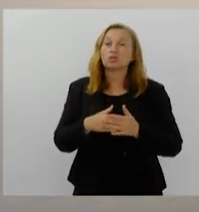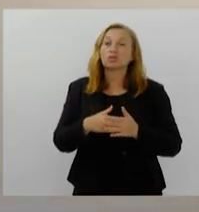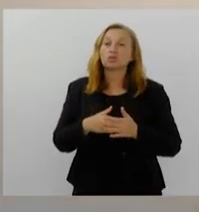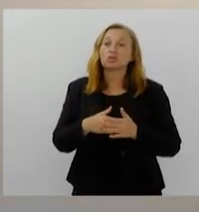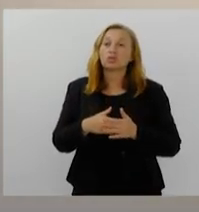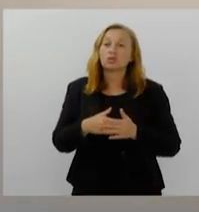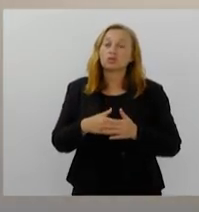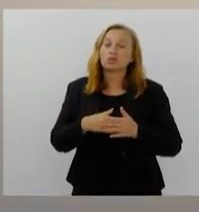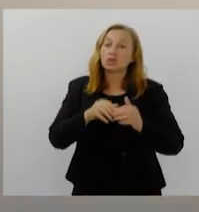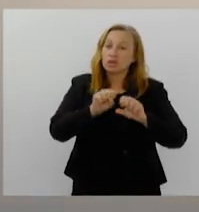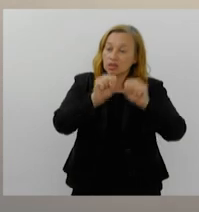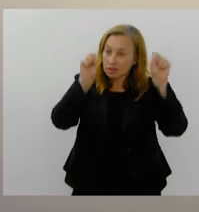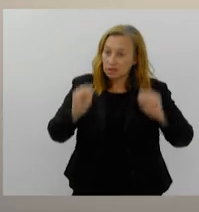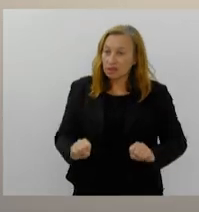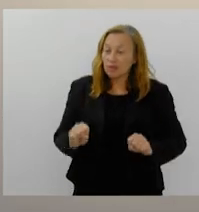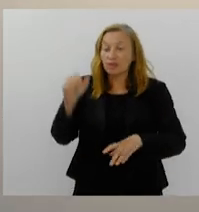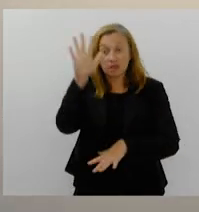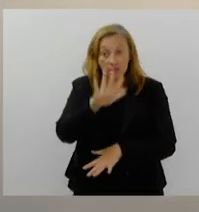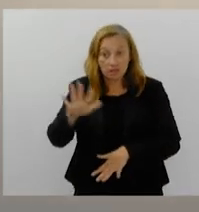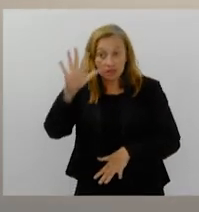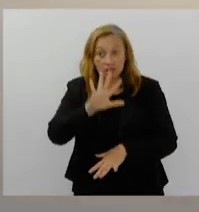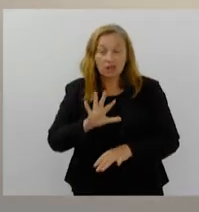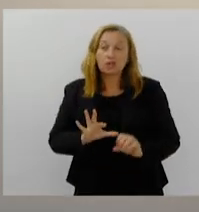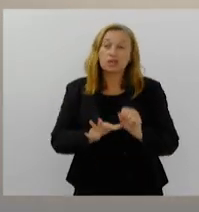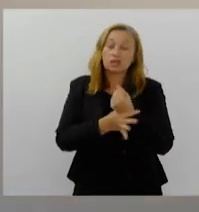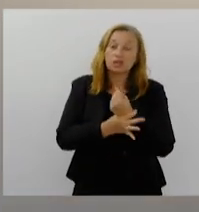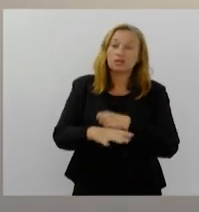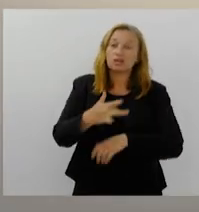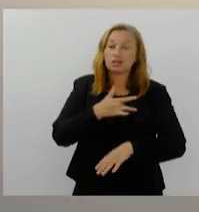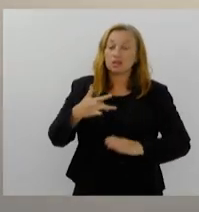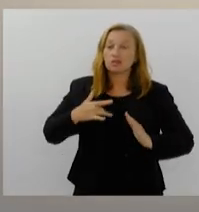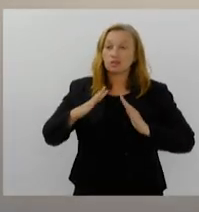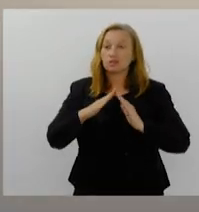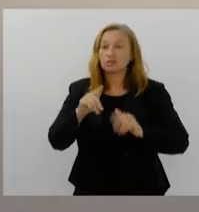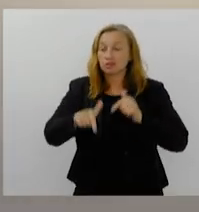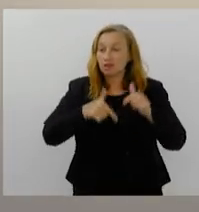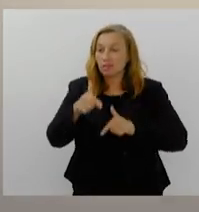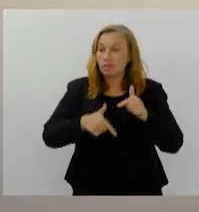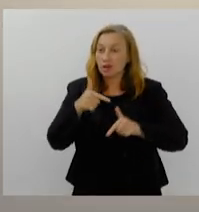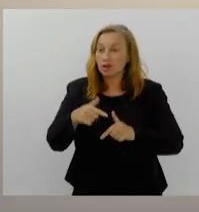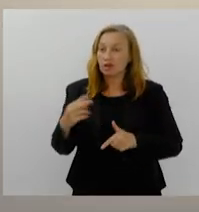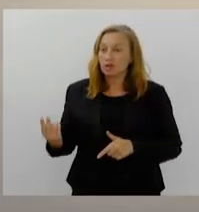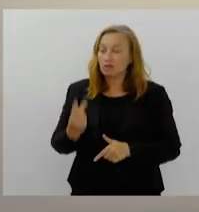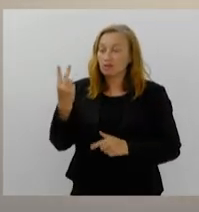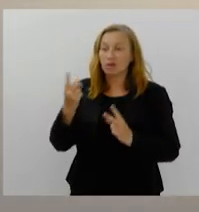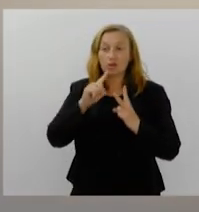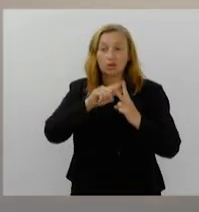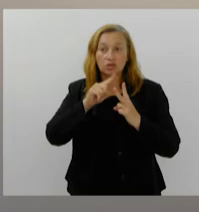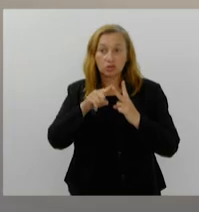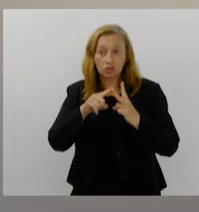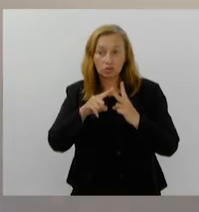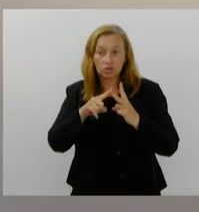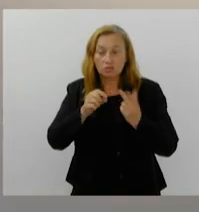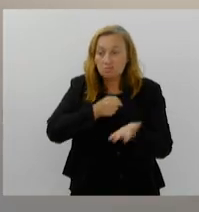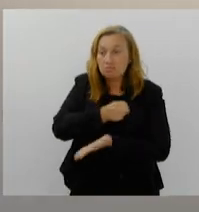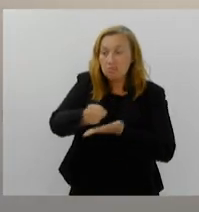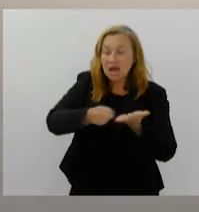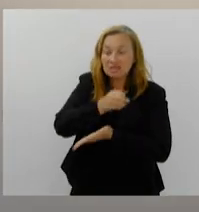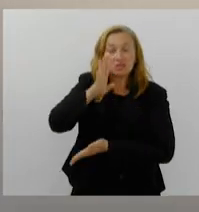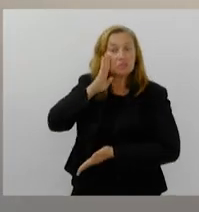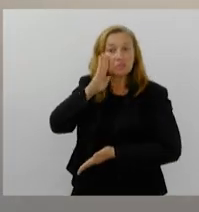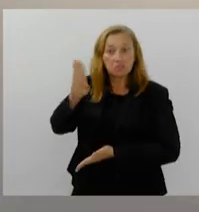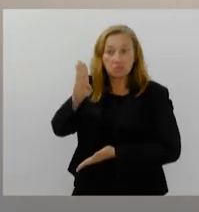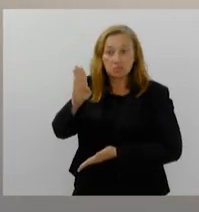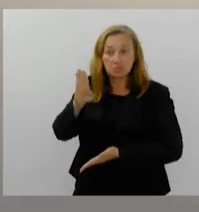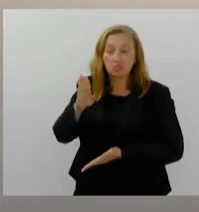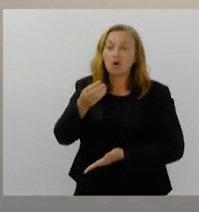os seus sistemas nacionais de segurança e saúde no trabalho, preconiza dois pilares fundamentais